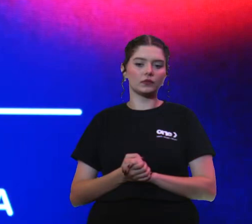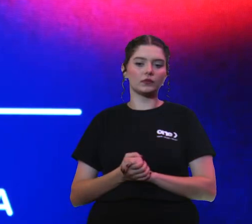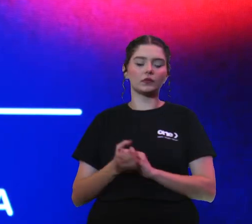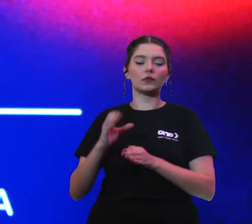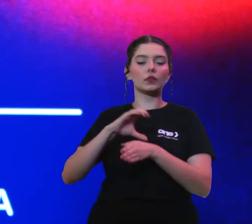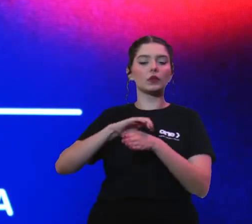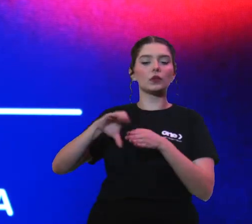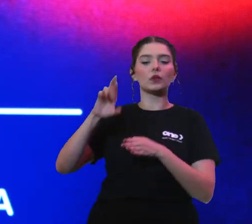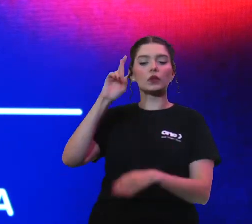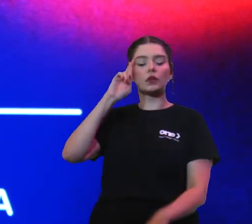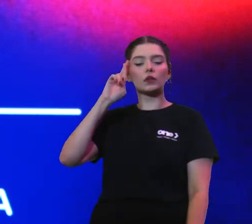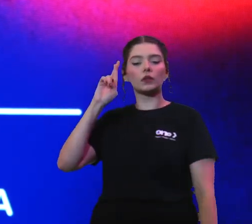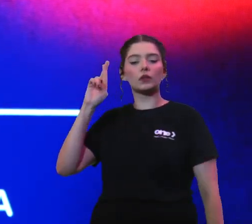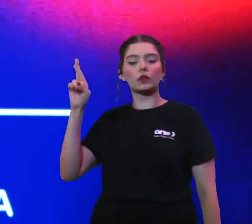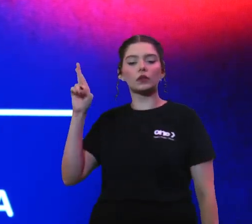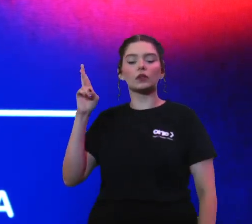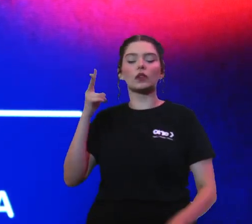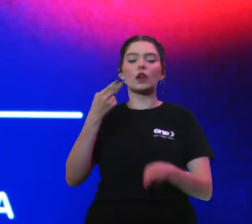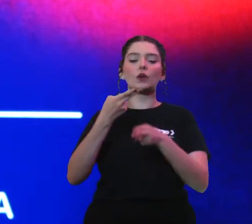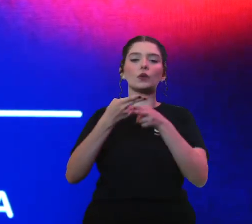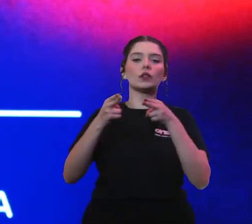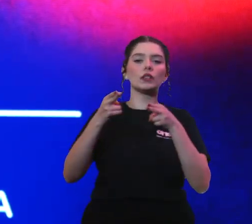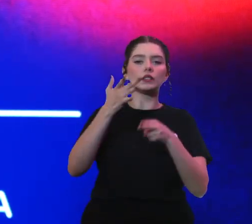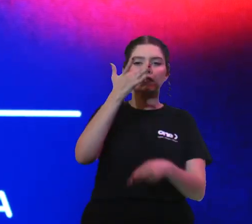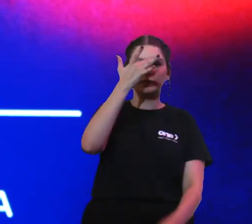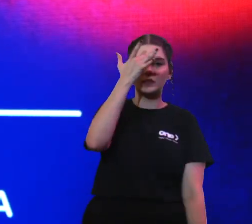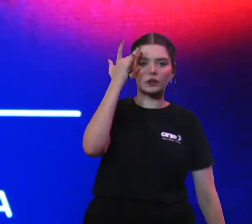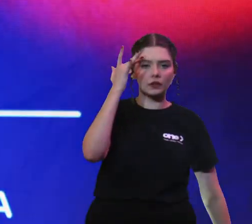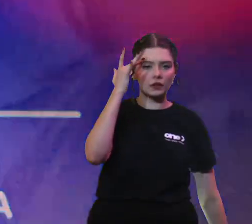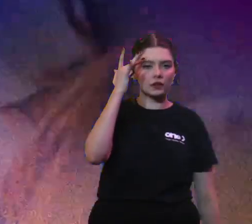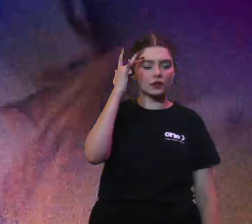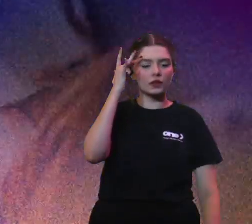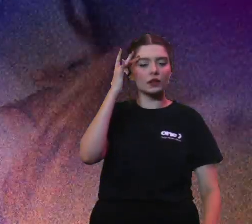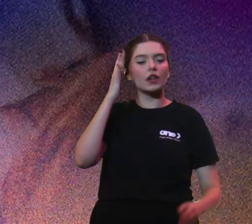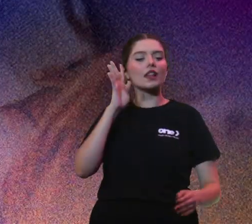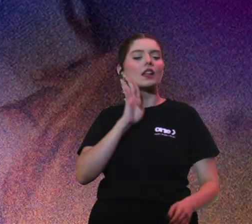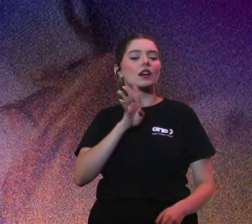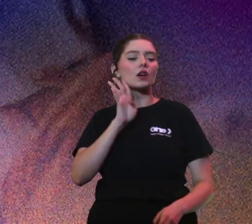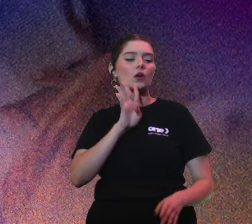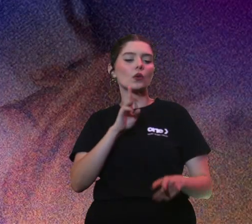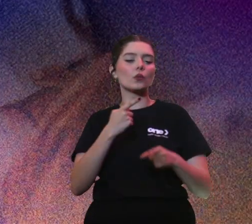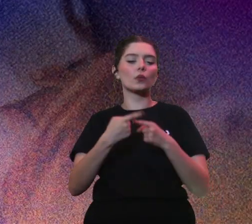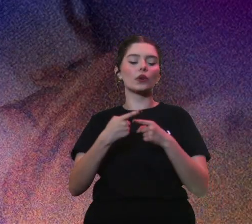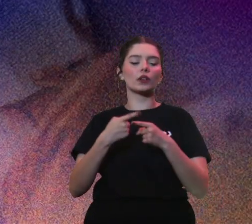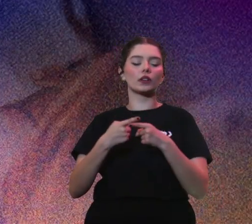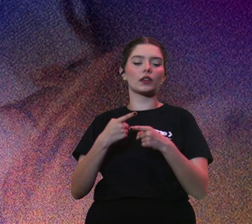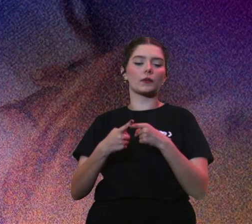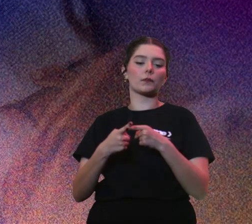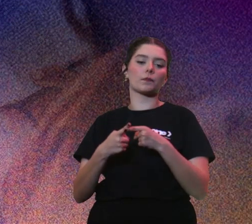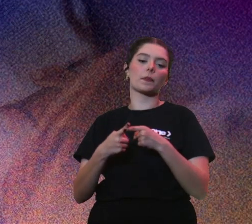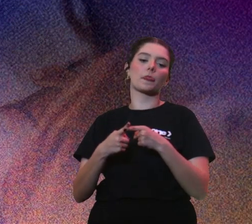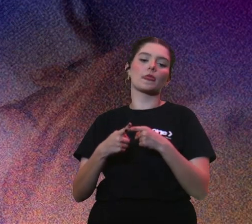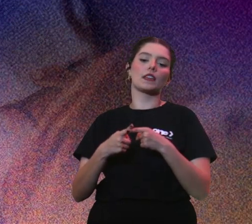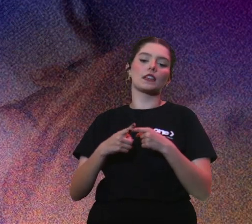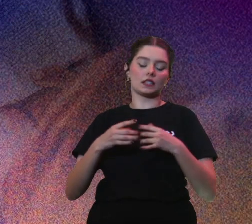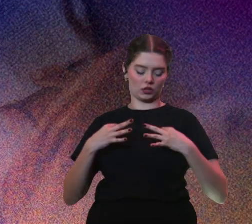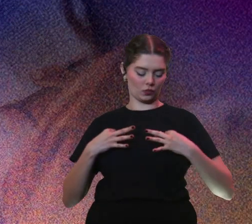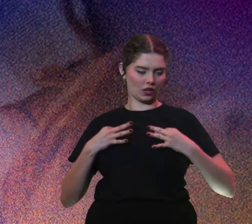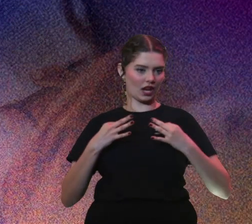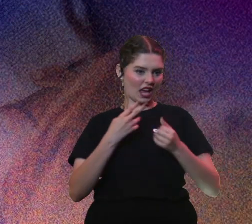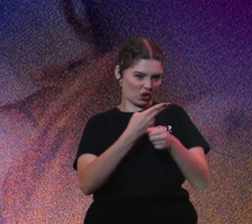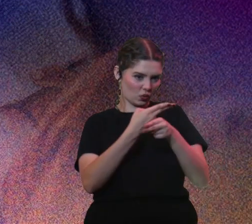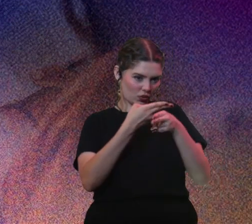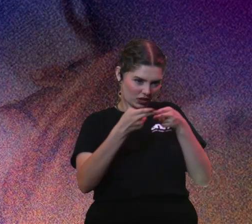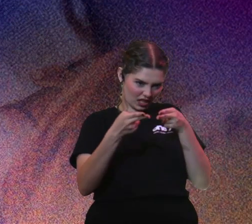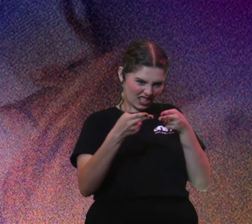Senhor vem resolver a nudez das pessoas. É interessante porque a palavra de Deus, quando traz esse termo sobre a nudez,